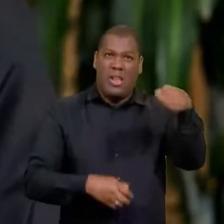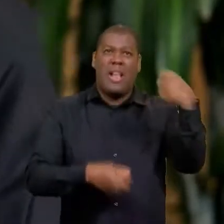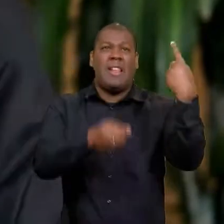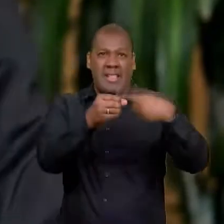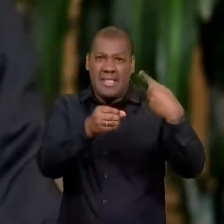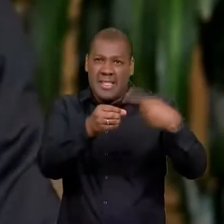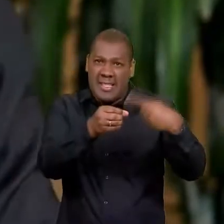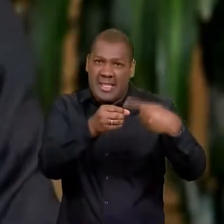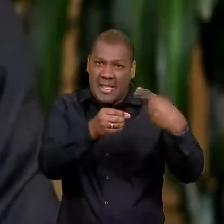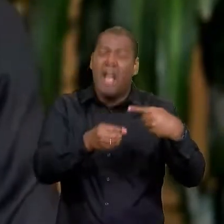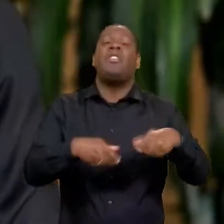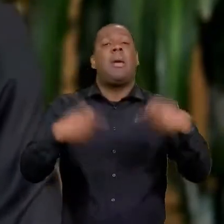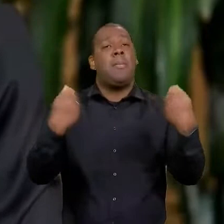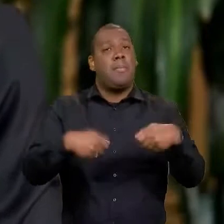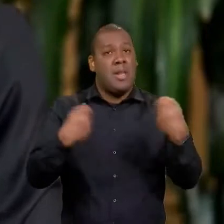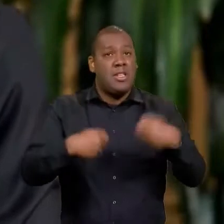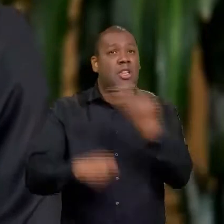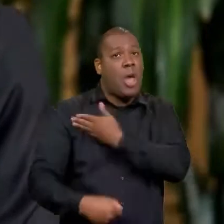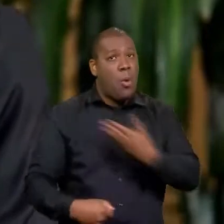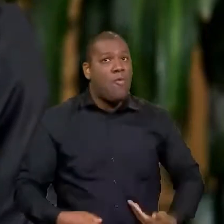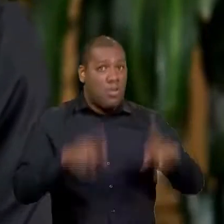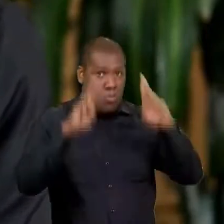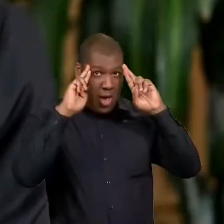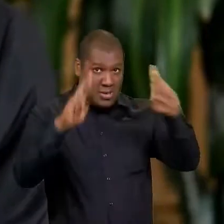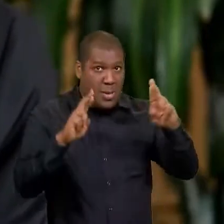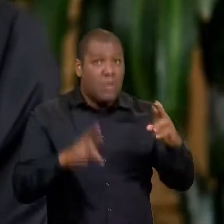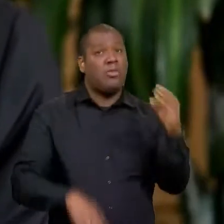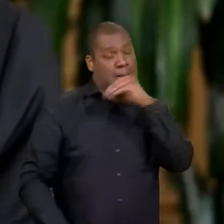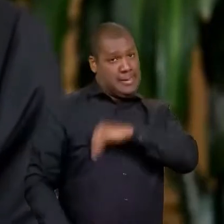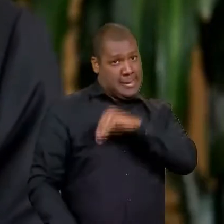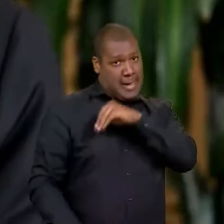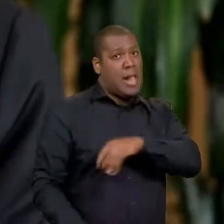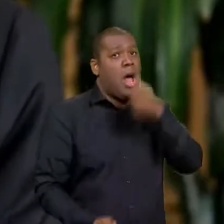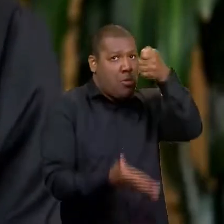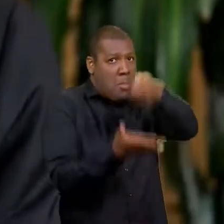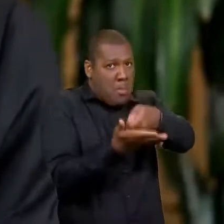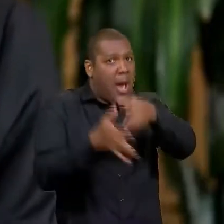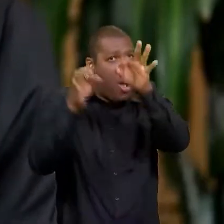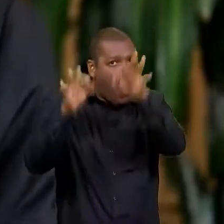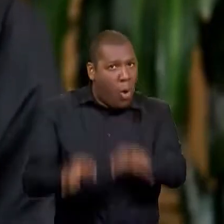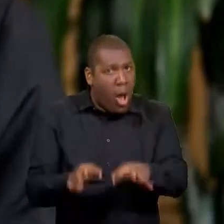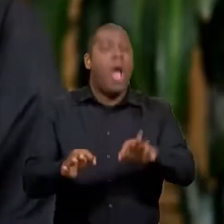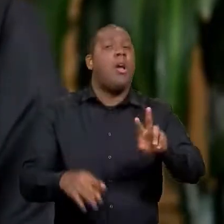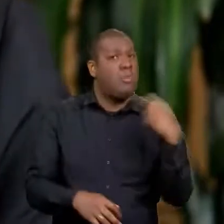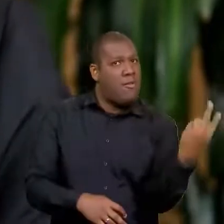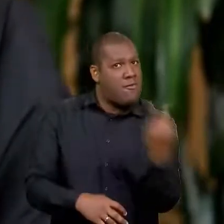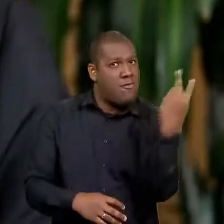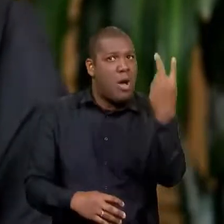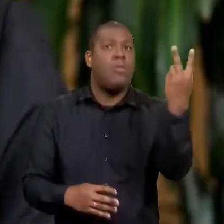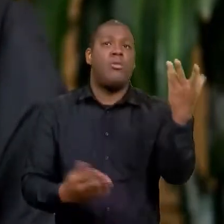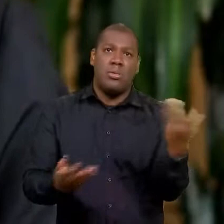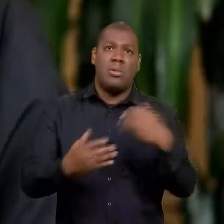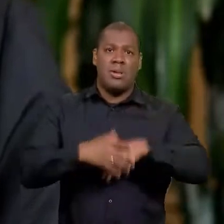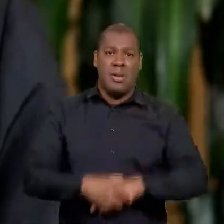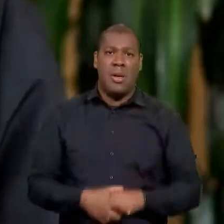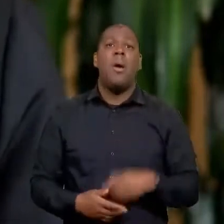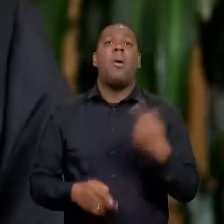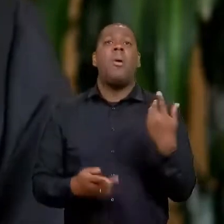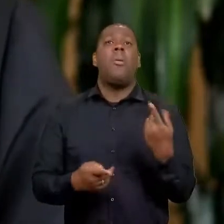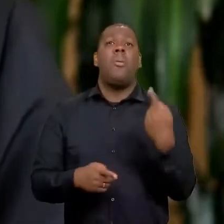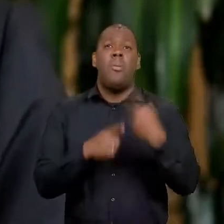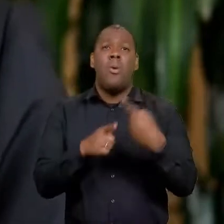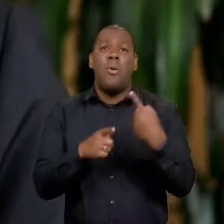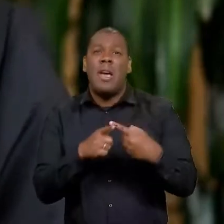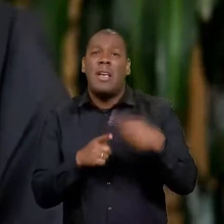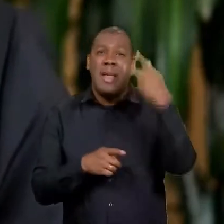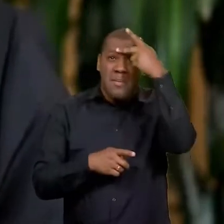e a gente precisa valorizar muito essa gente, porque essa gente, sabe, vai para a cidade que, às vezes, sabe, não pega nem